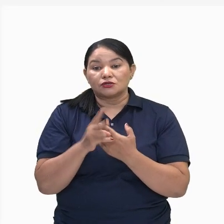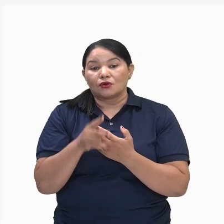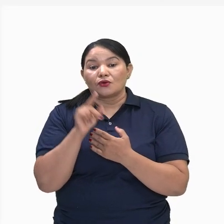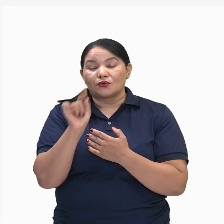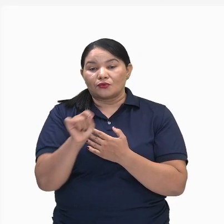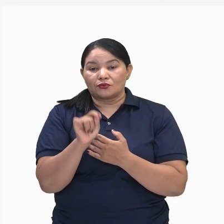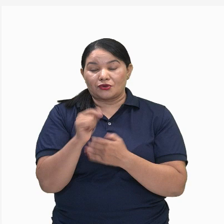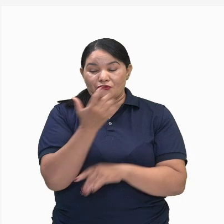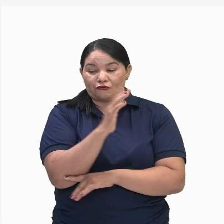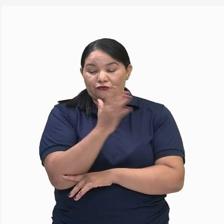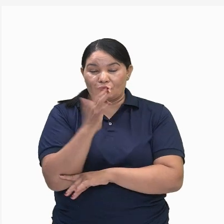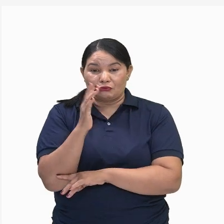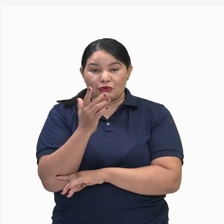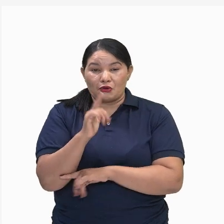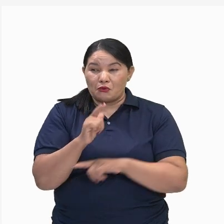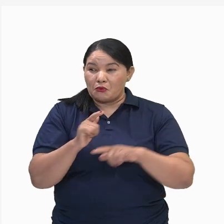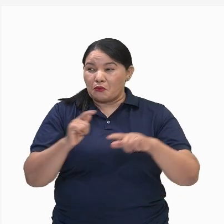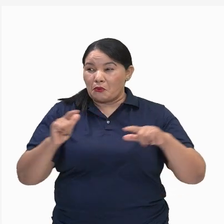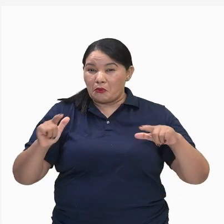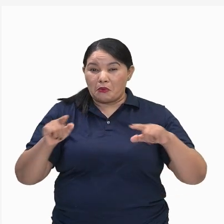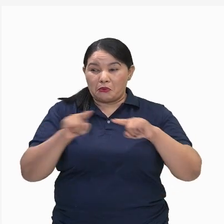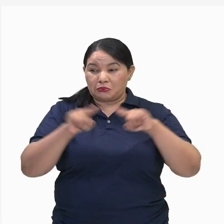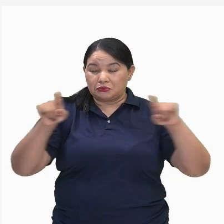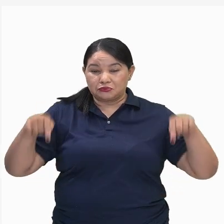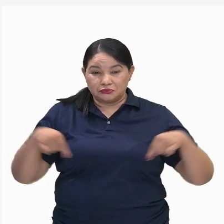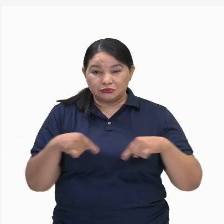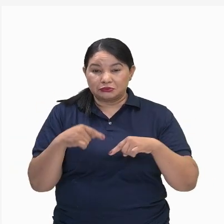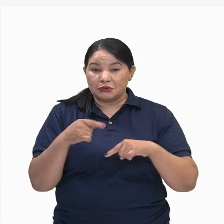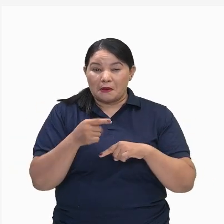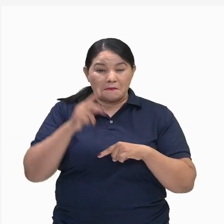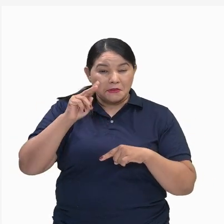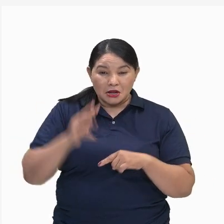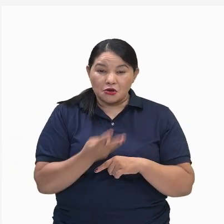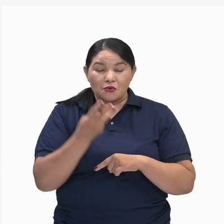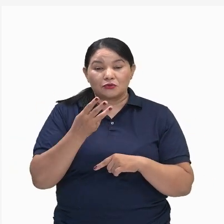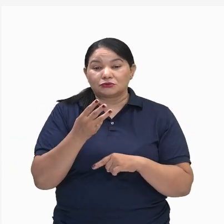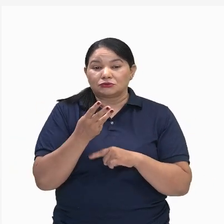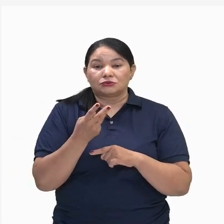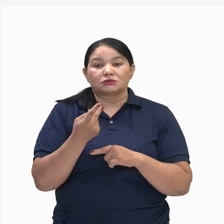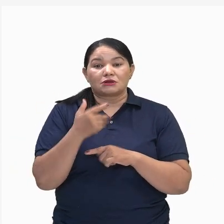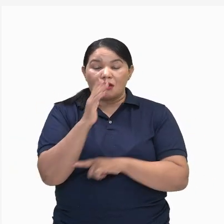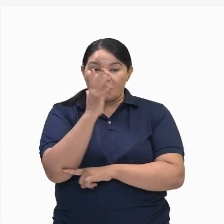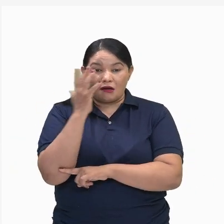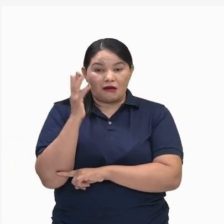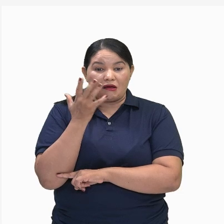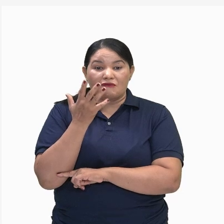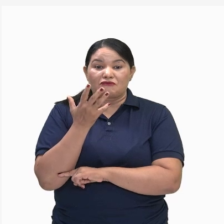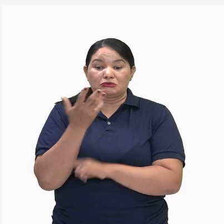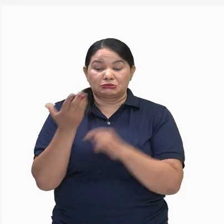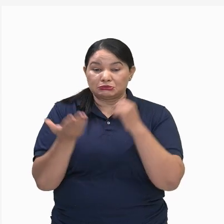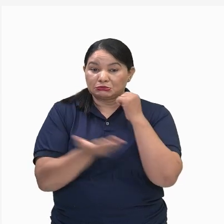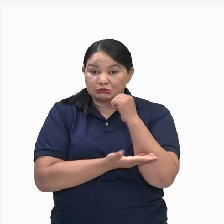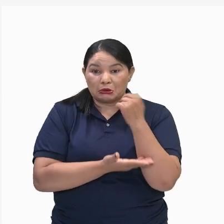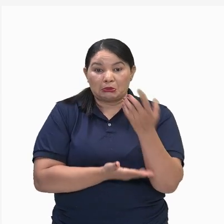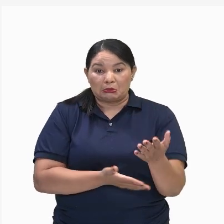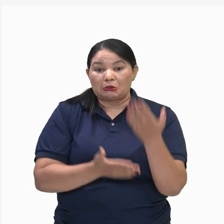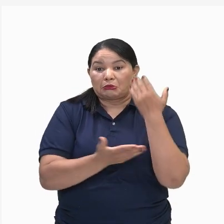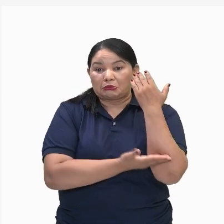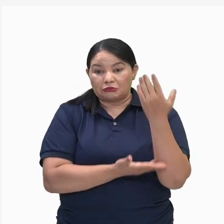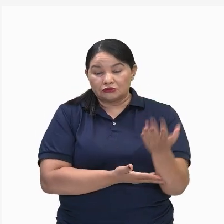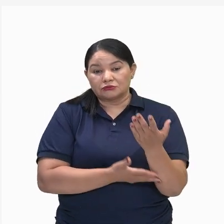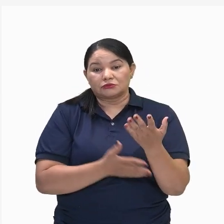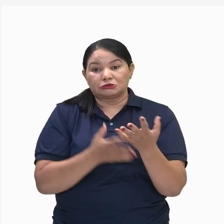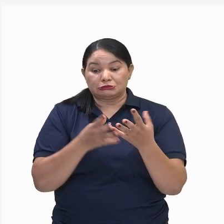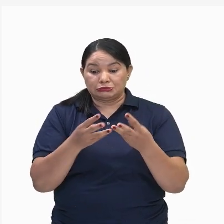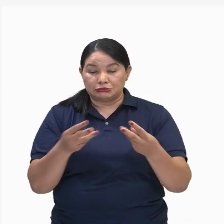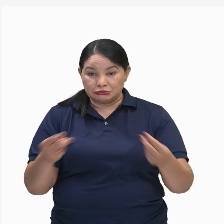floresta destruída, com milhões de árvores, né? Como a gente viu, muitas dessas árvores aí estão, né, em decomposição, são